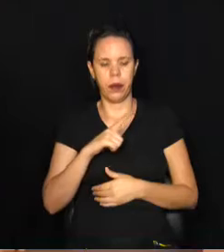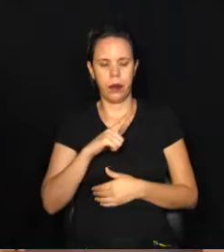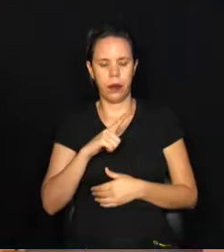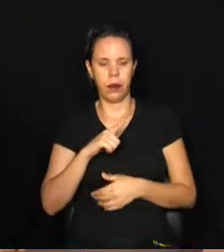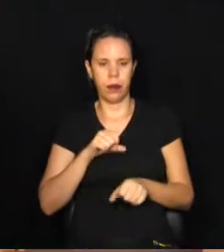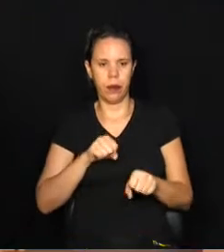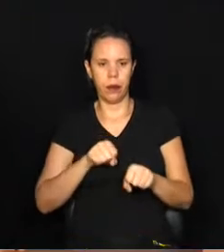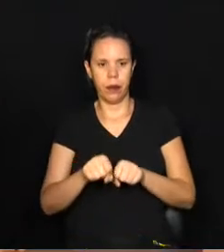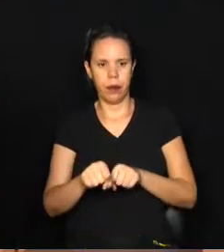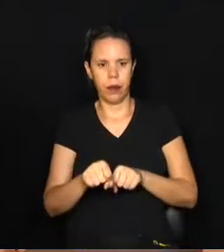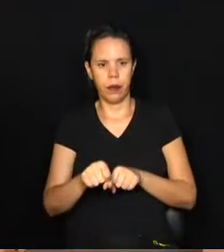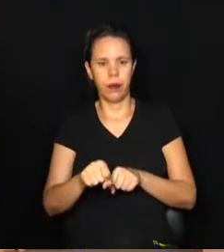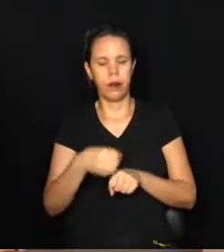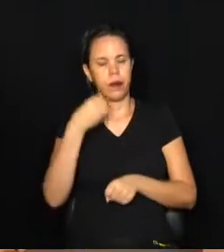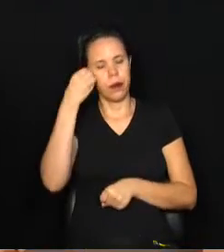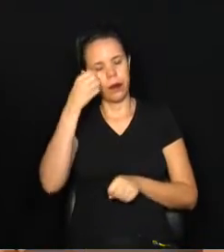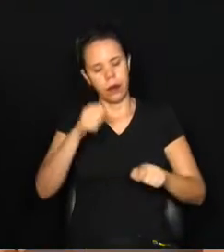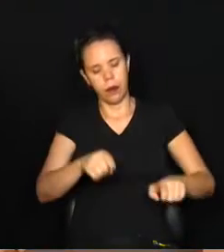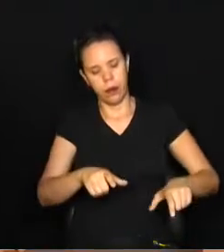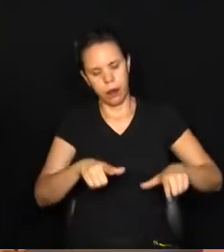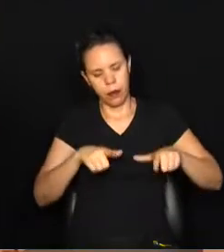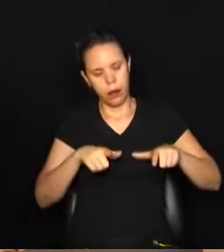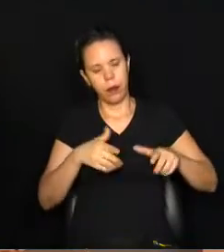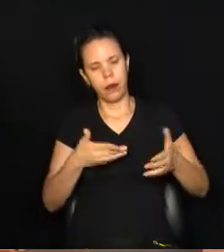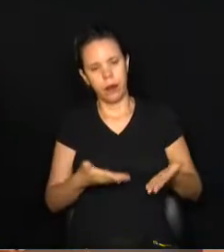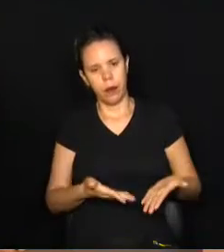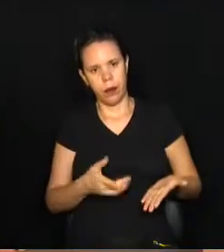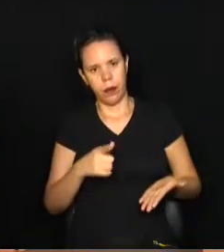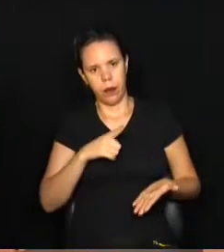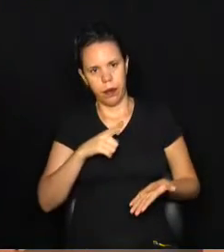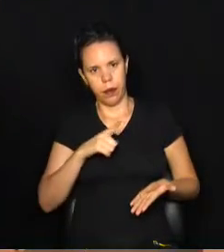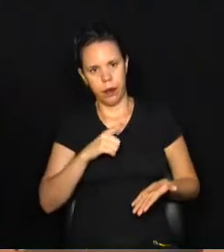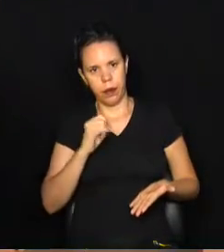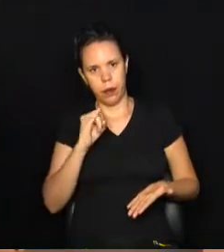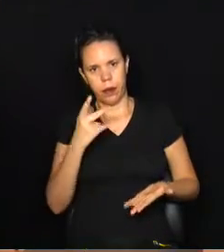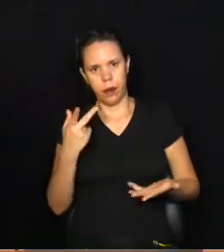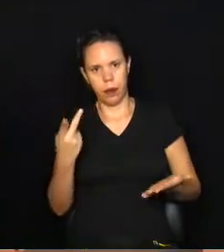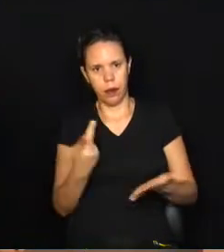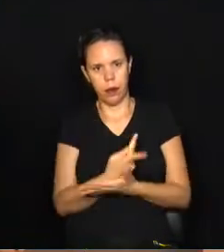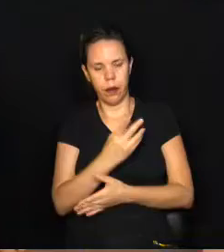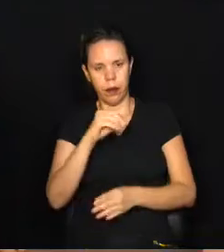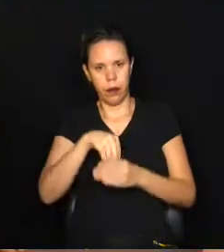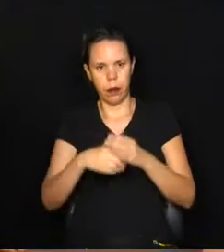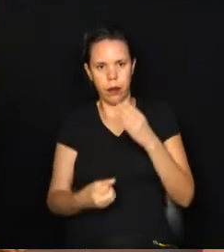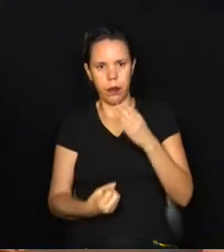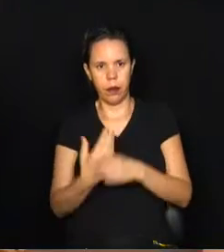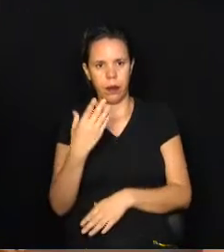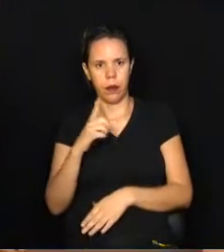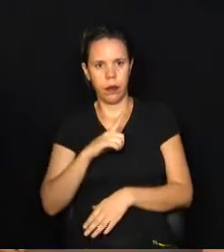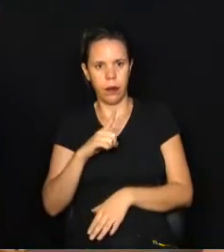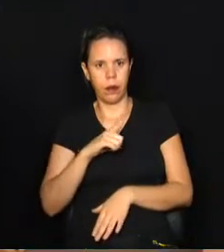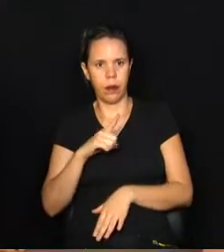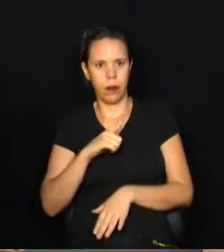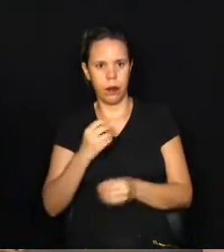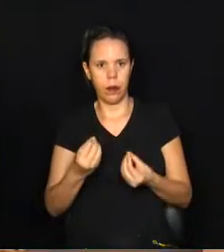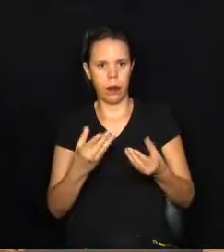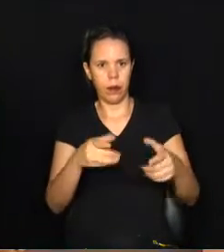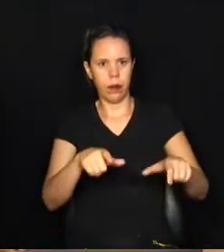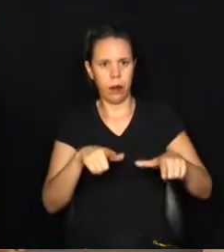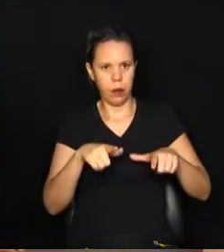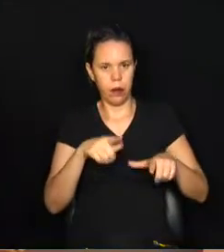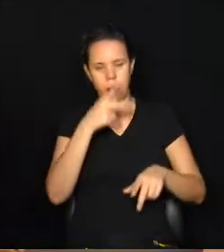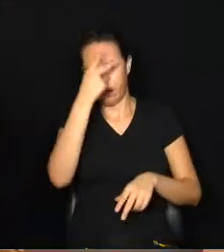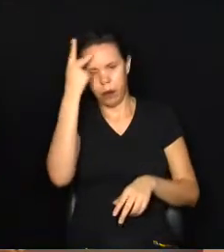forma, uma pessoa recebe um diploma, se tem algum erro, está na origem, está em quem deu o diploma, está em